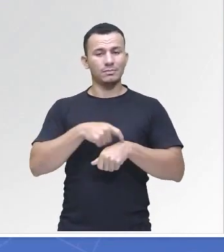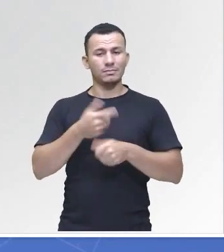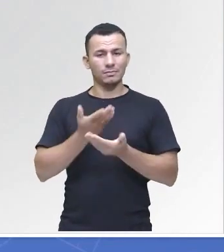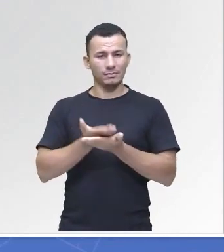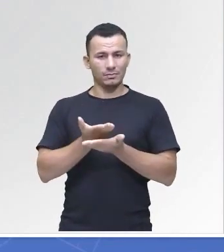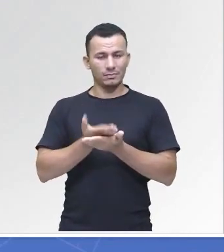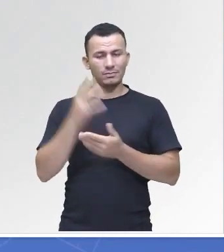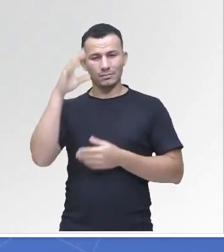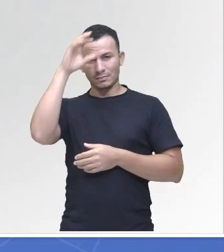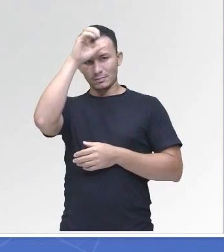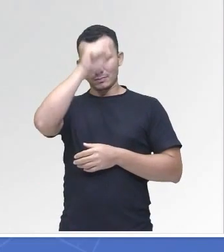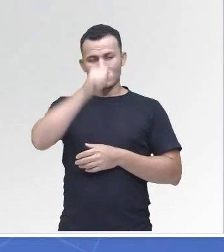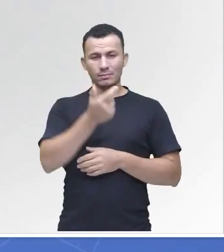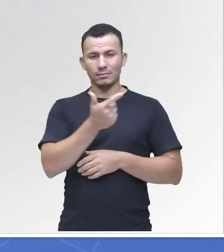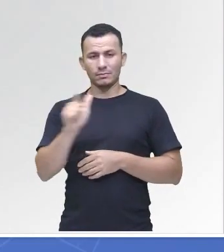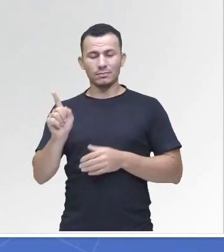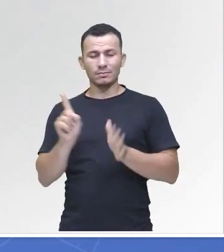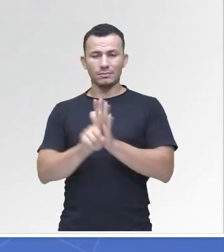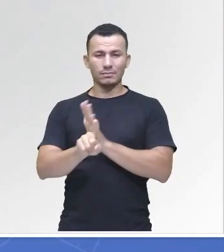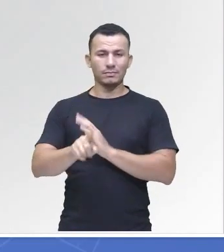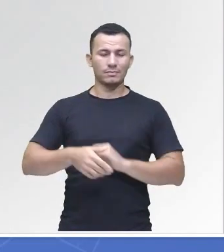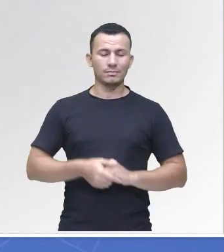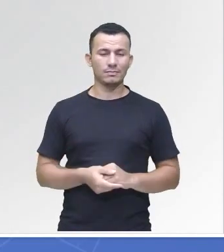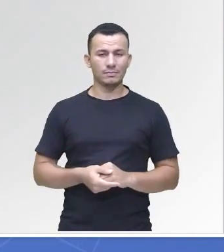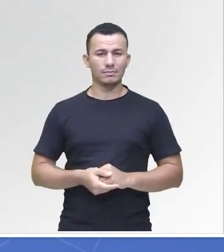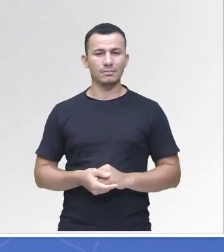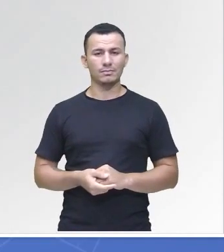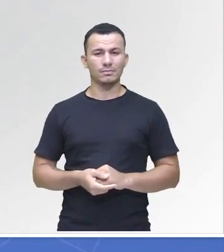partindo para a nossa próxima questão. Vamos lá?